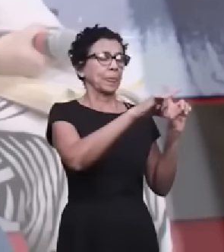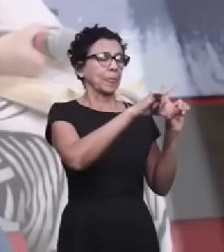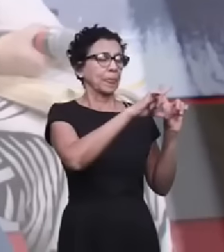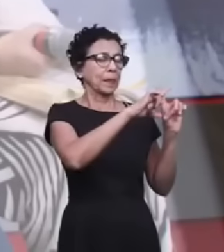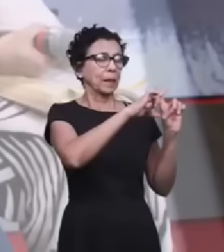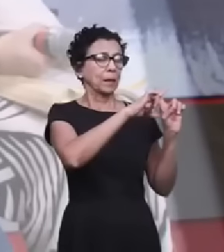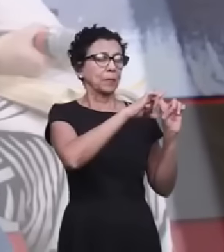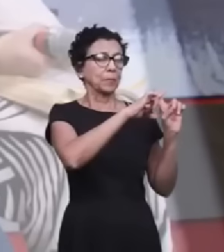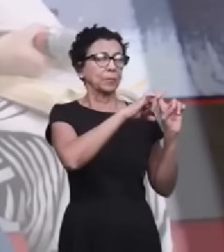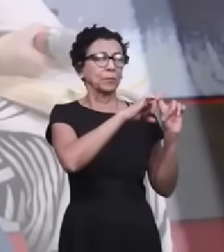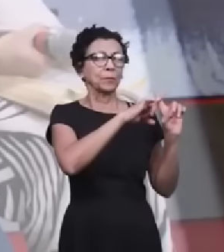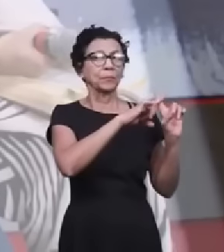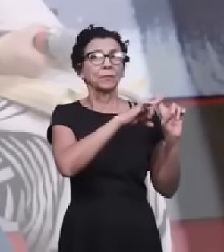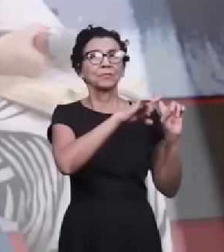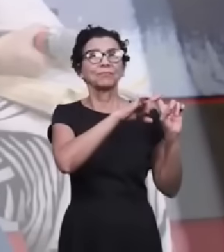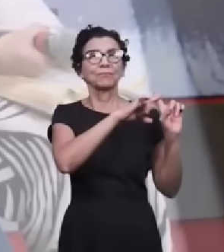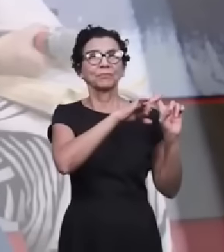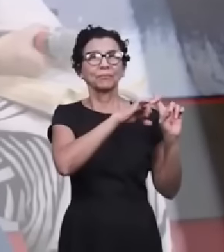cor, sem